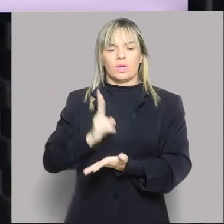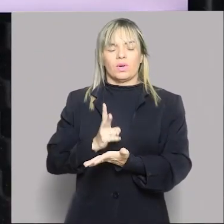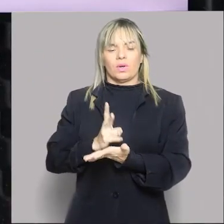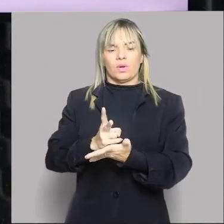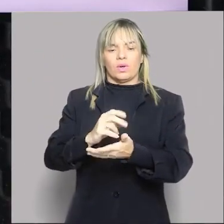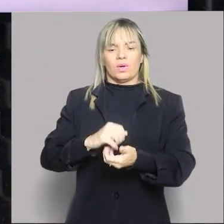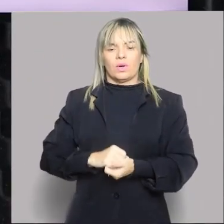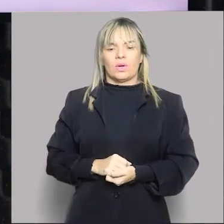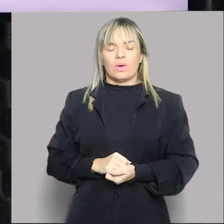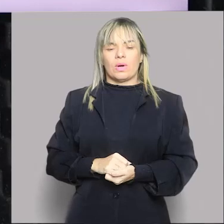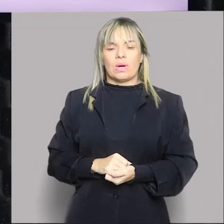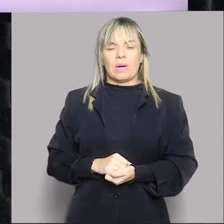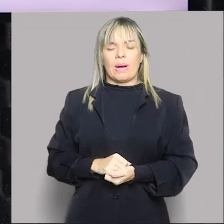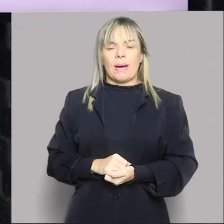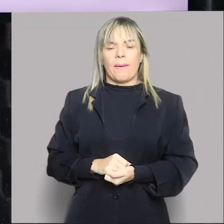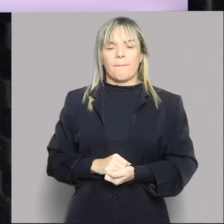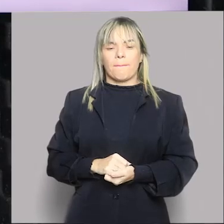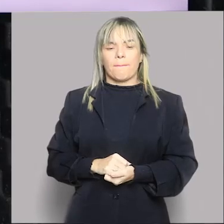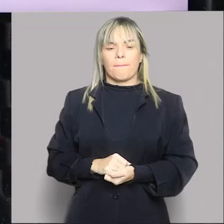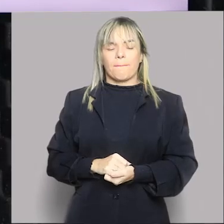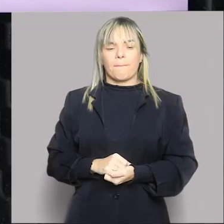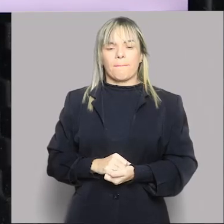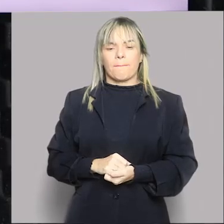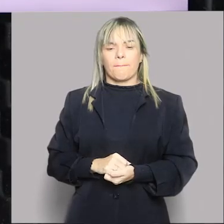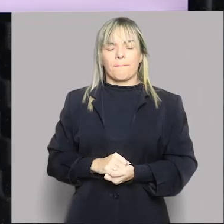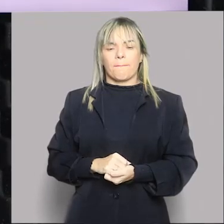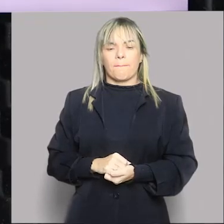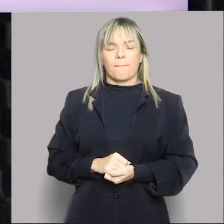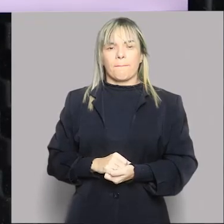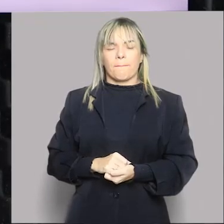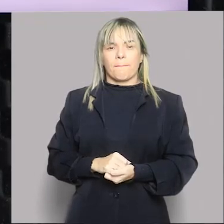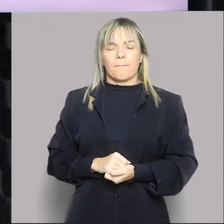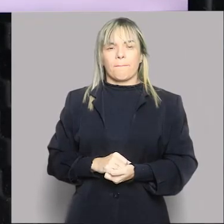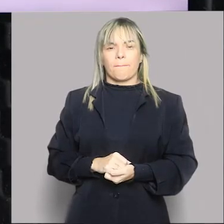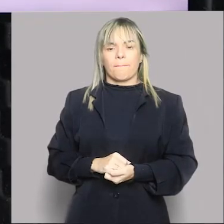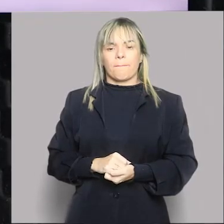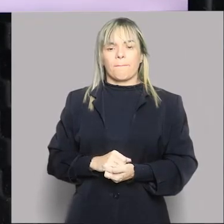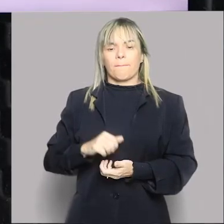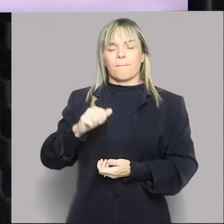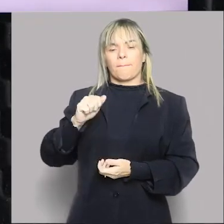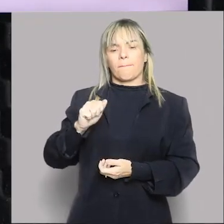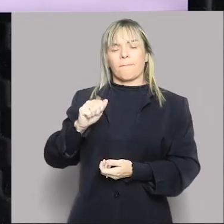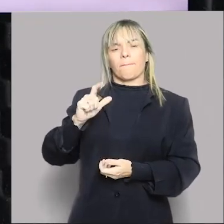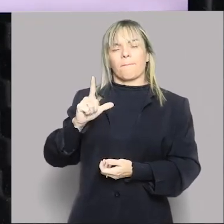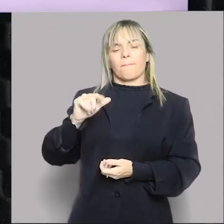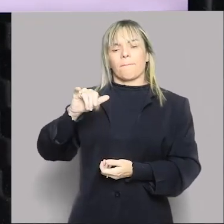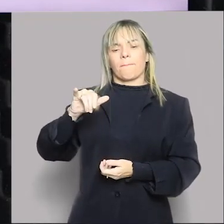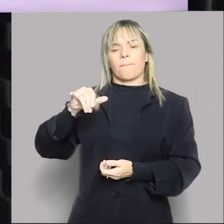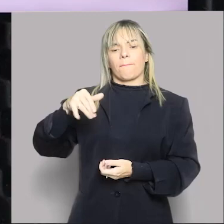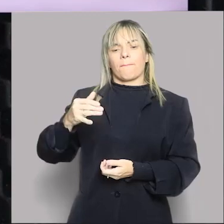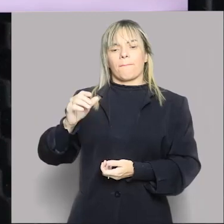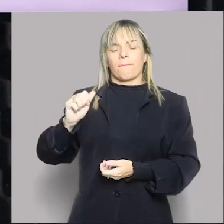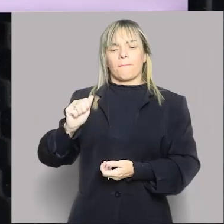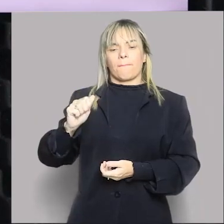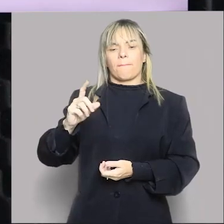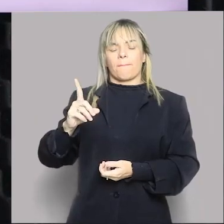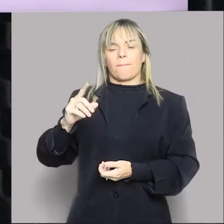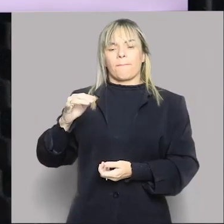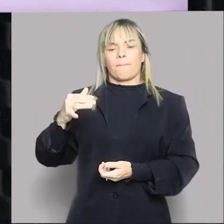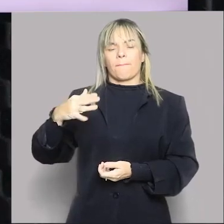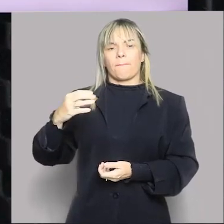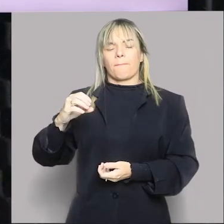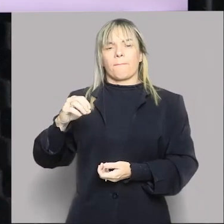fantástica, Romo Eck, que é hiperrealista, e Aleijadinho, ou melhor, Antônio Francisco